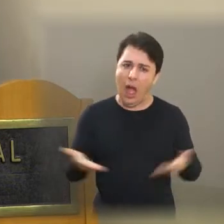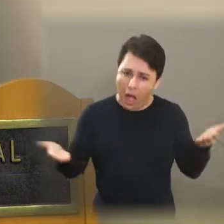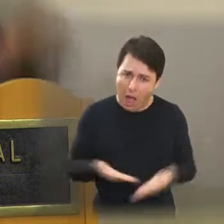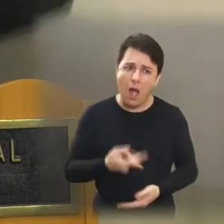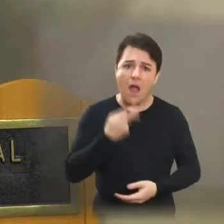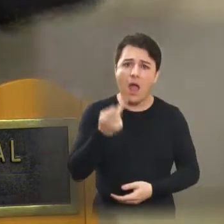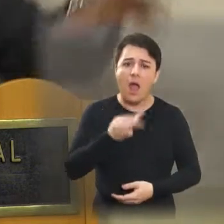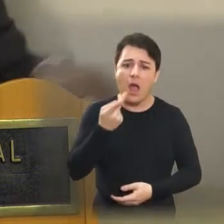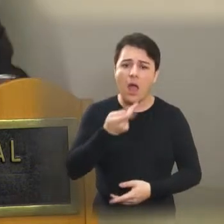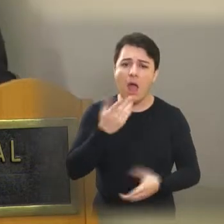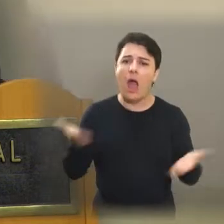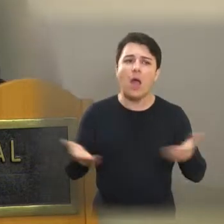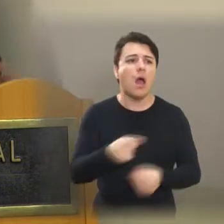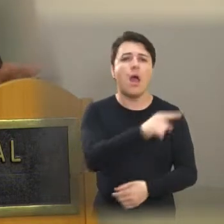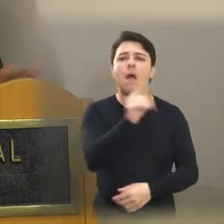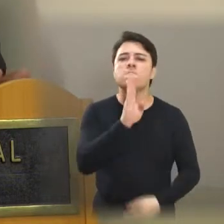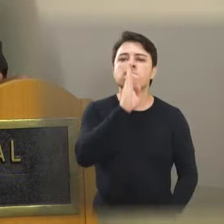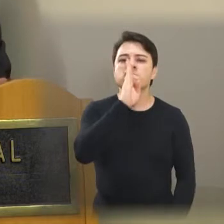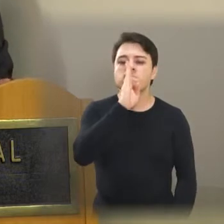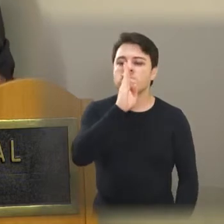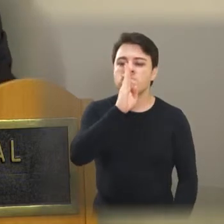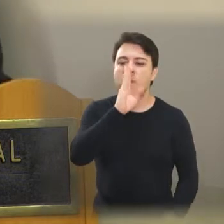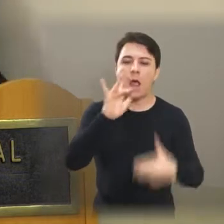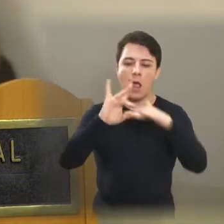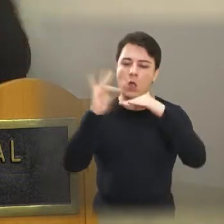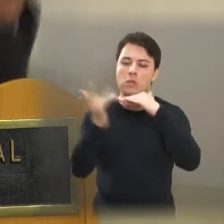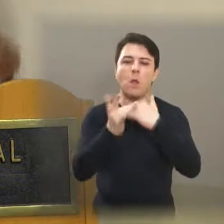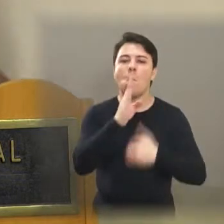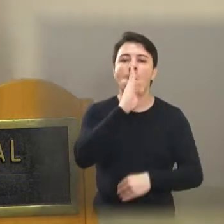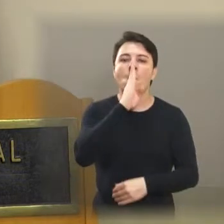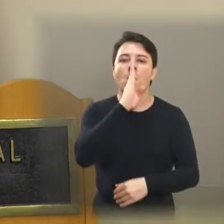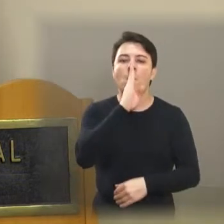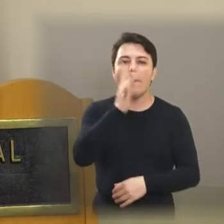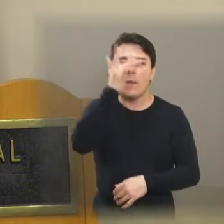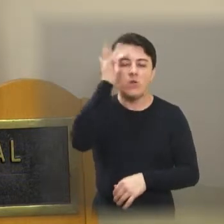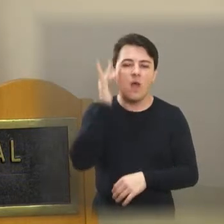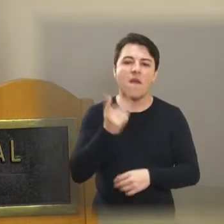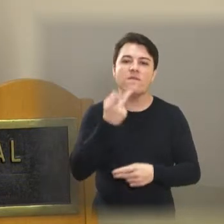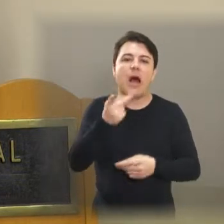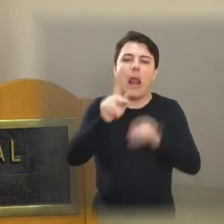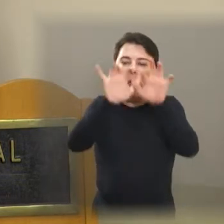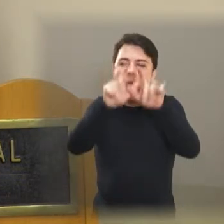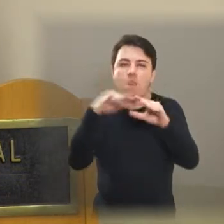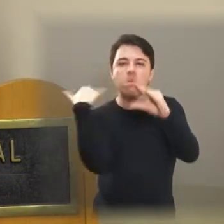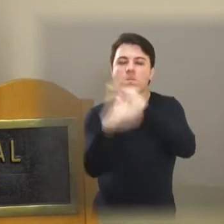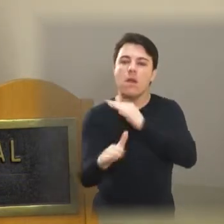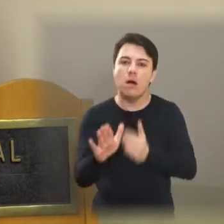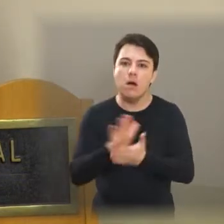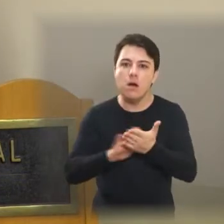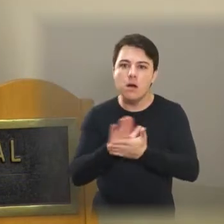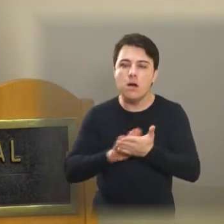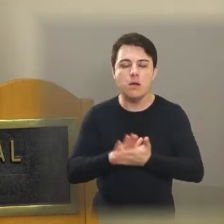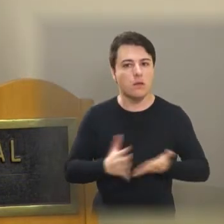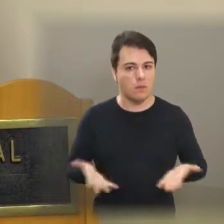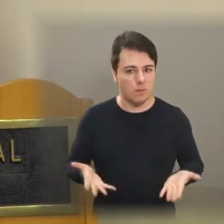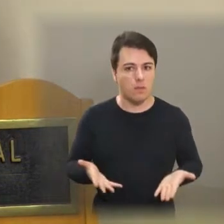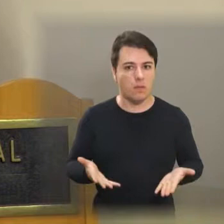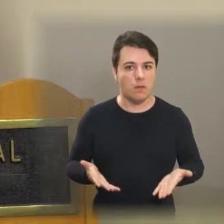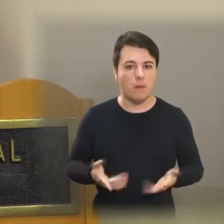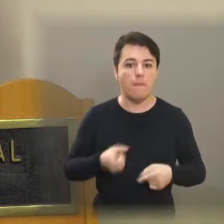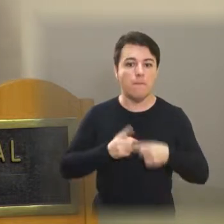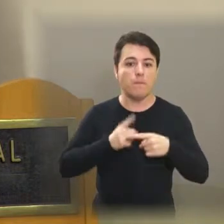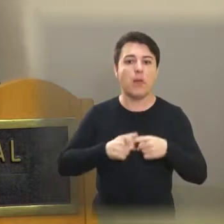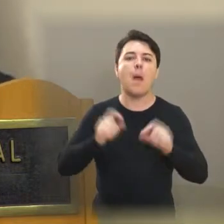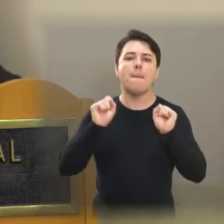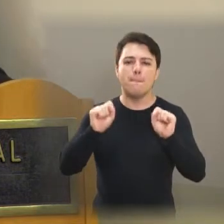agora? Tudo quietinho na rede social, viu? Tudo quietinho. Levanta o ano que vem. Eu quero que levante isso aqui. Levanta, pode